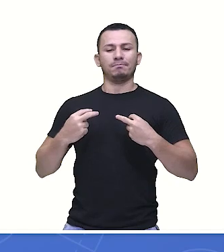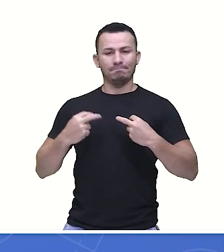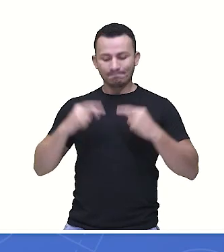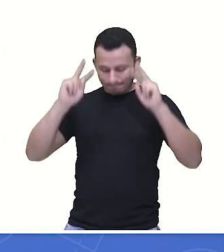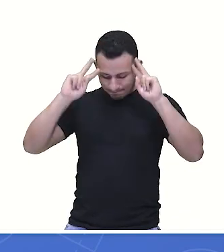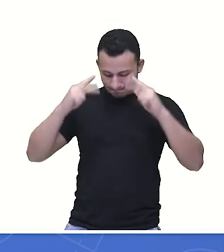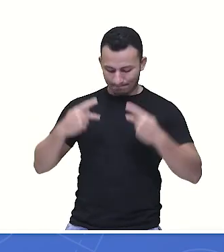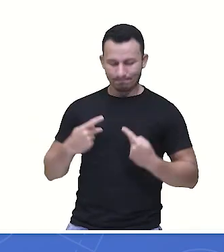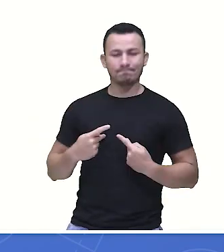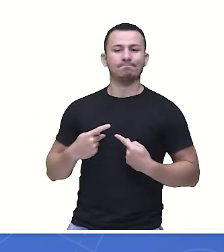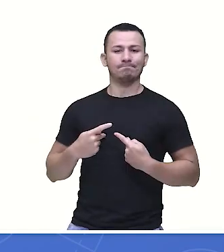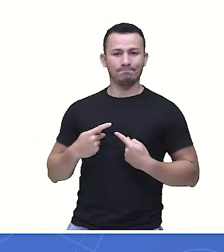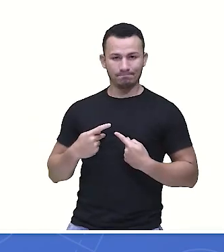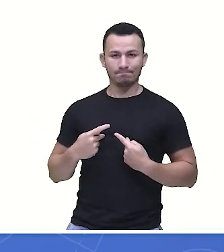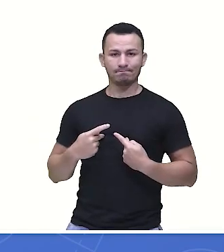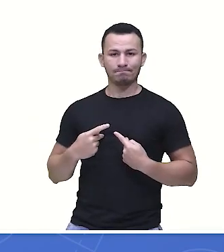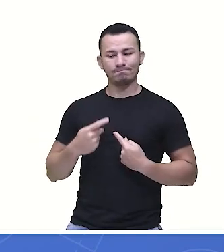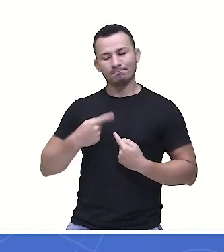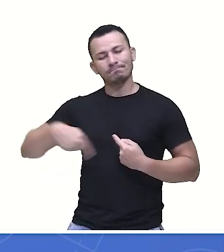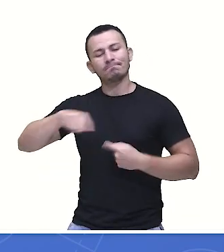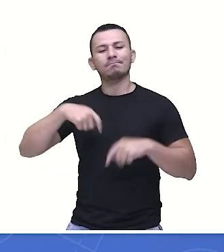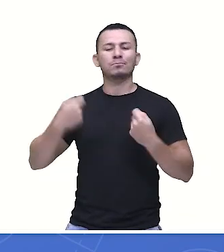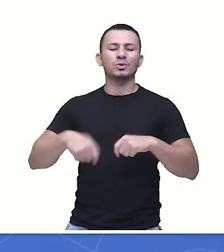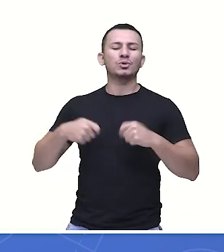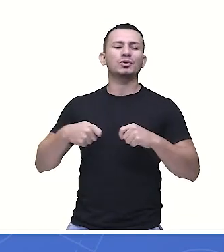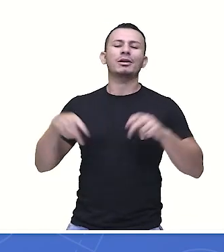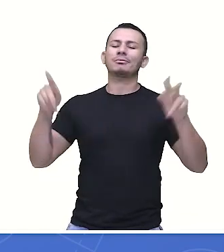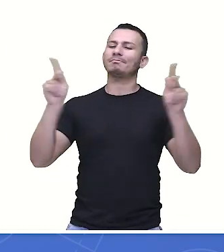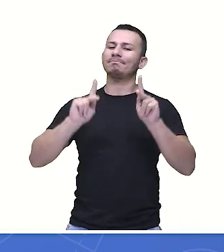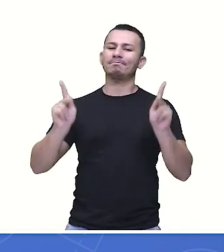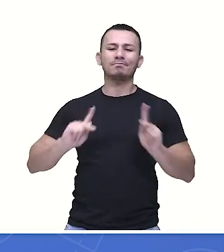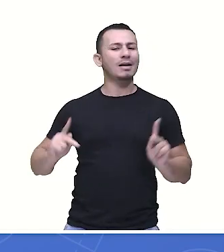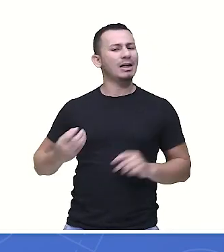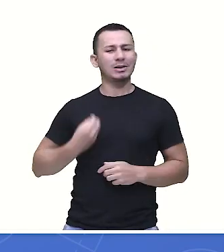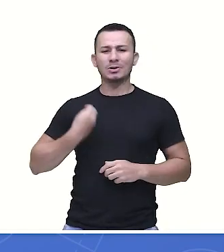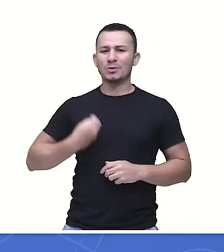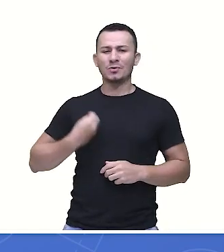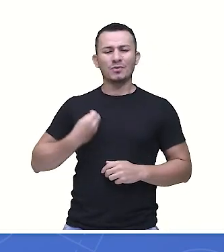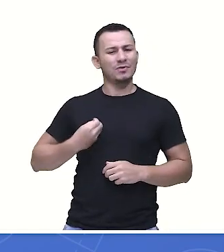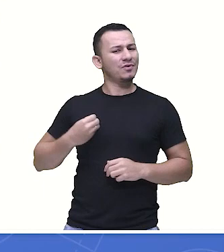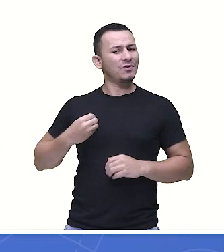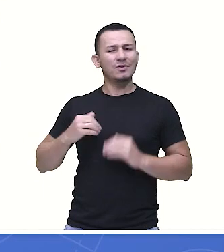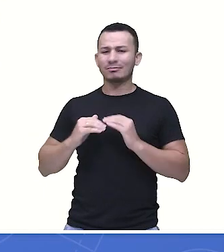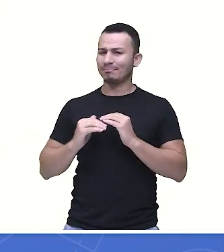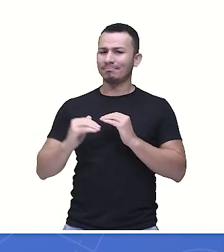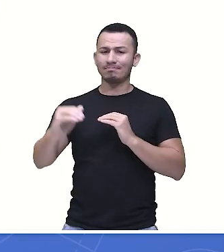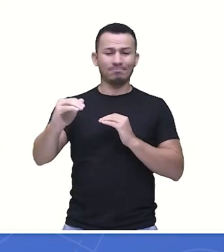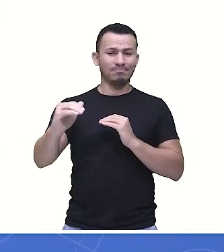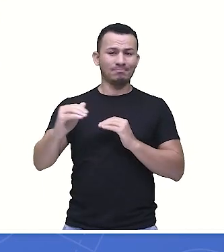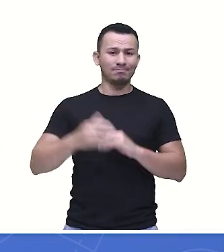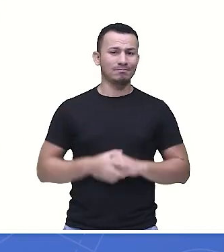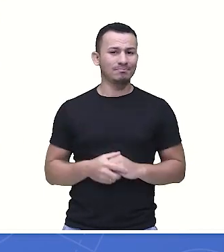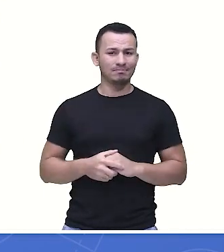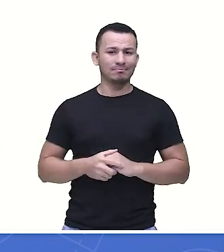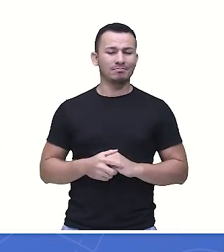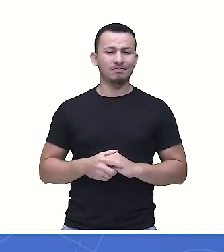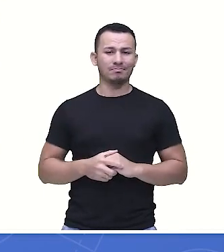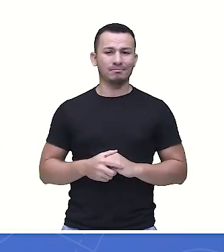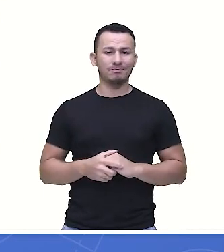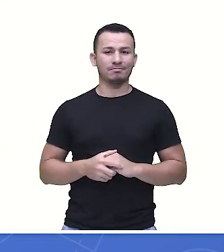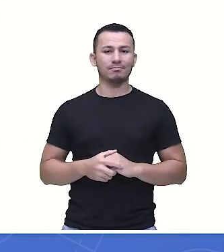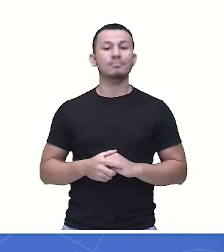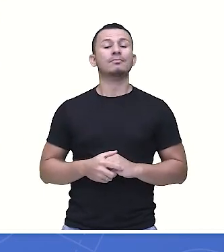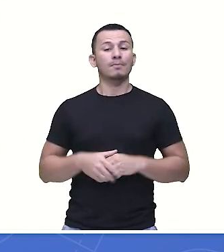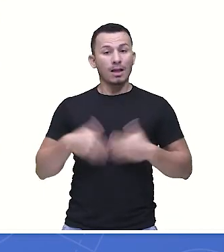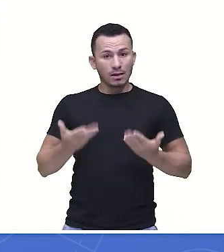gente deve viver em harmonia, né, nesse mundo que é de todos, não é isso? Muito bem.